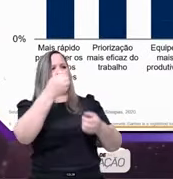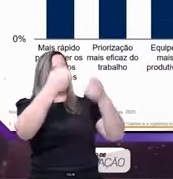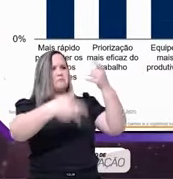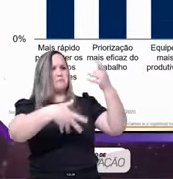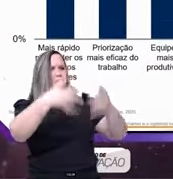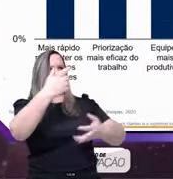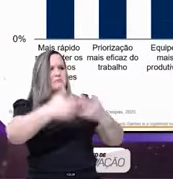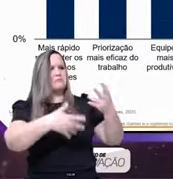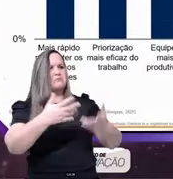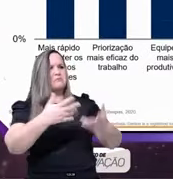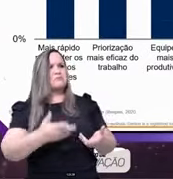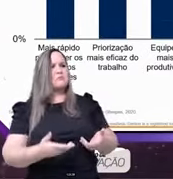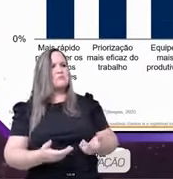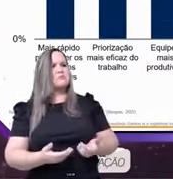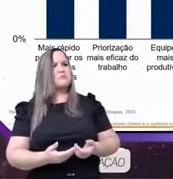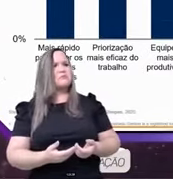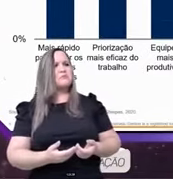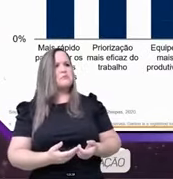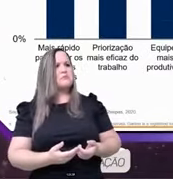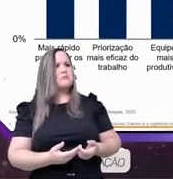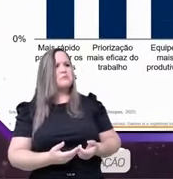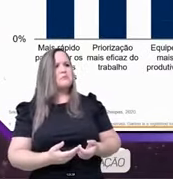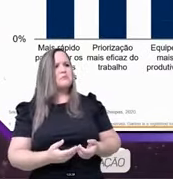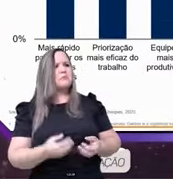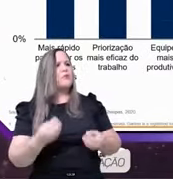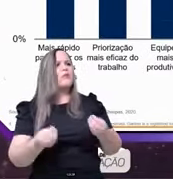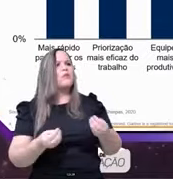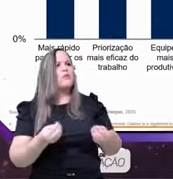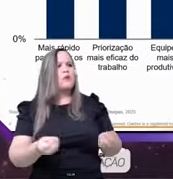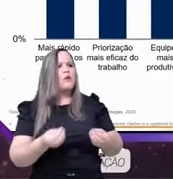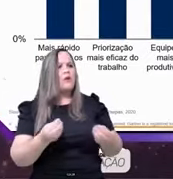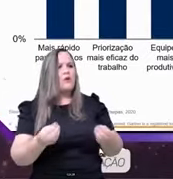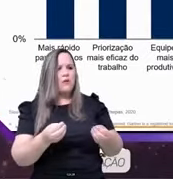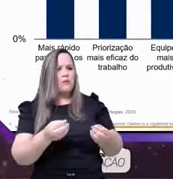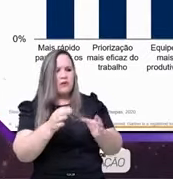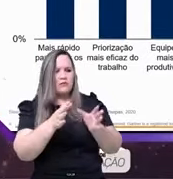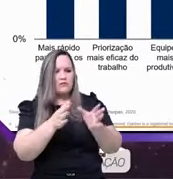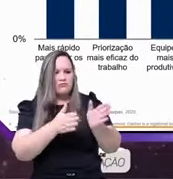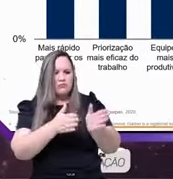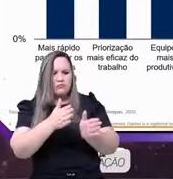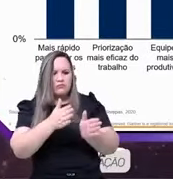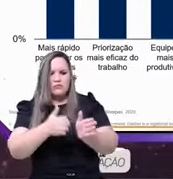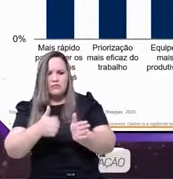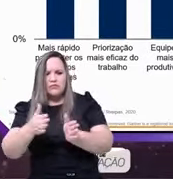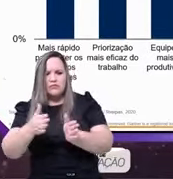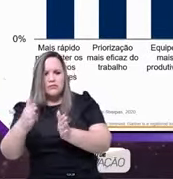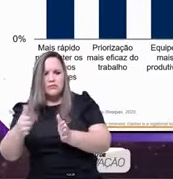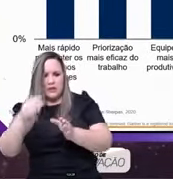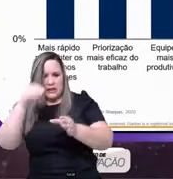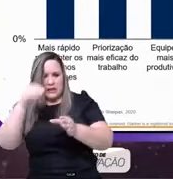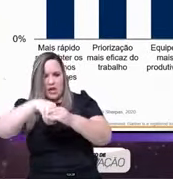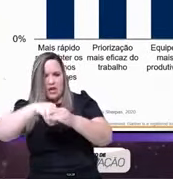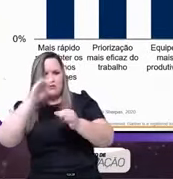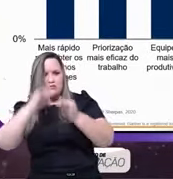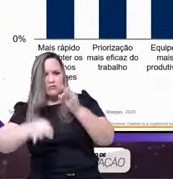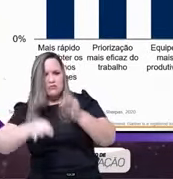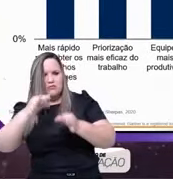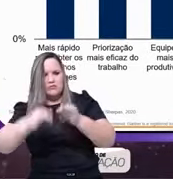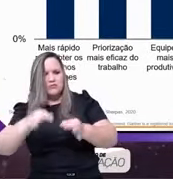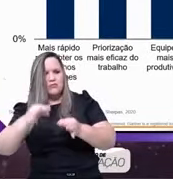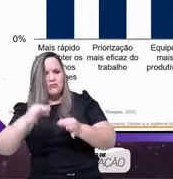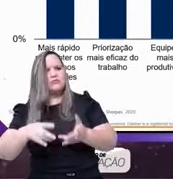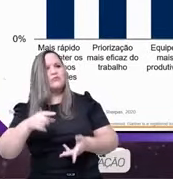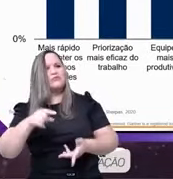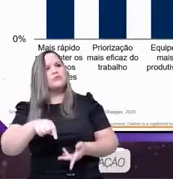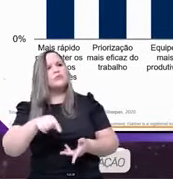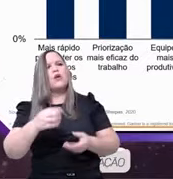mas me preocupa, como em uma organização como é o judiciário, extremamente hierarquizado,